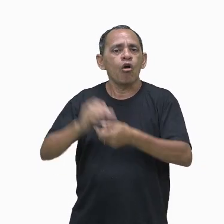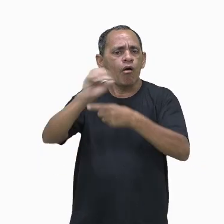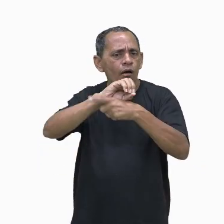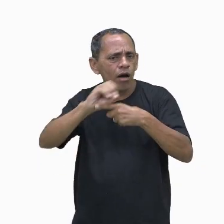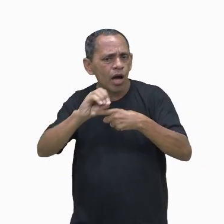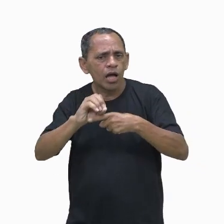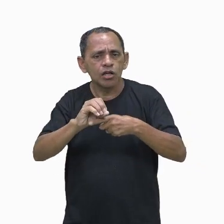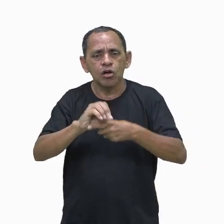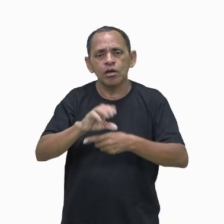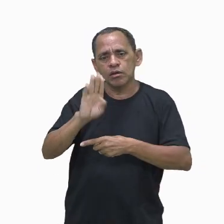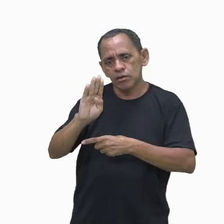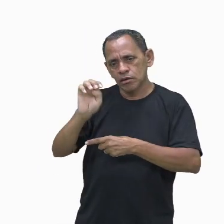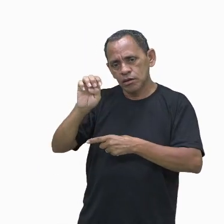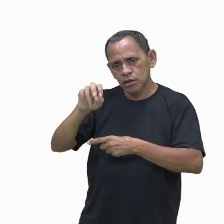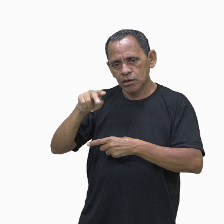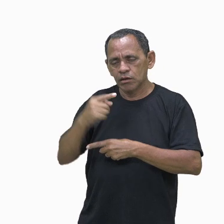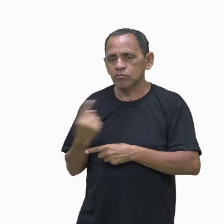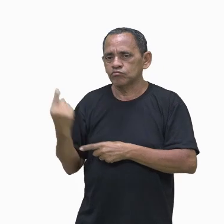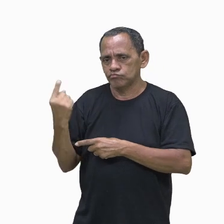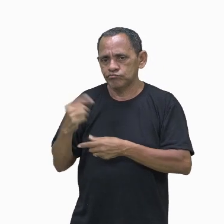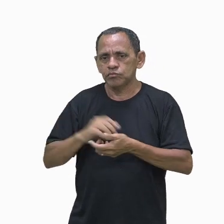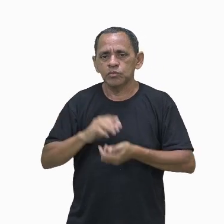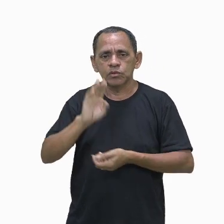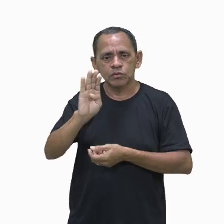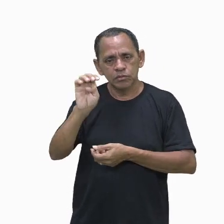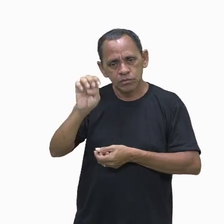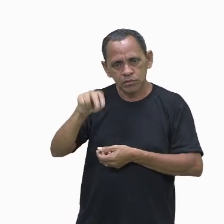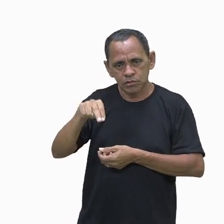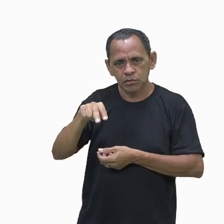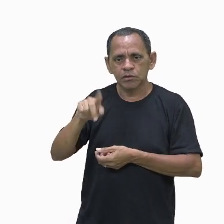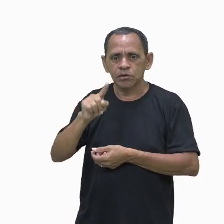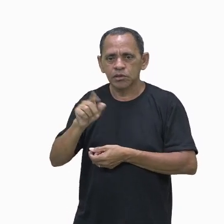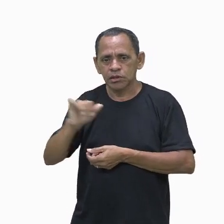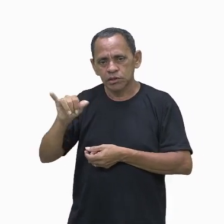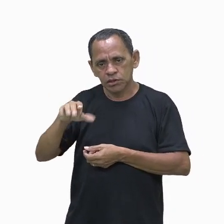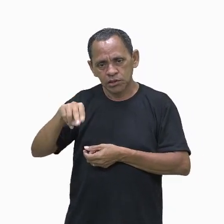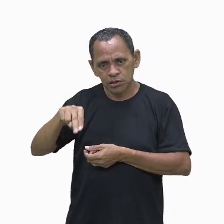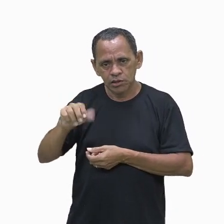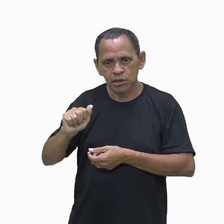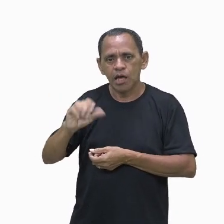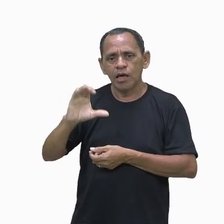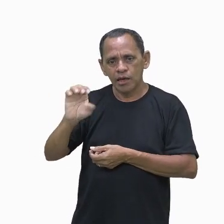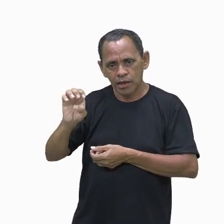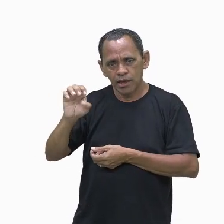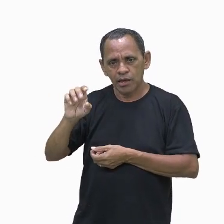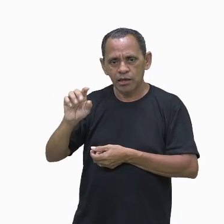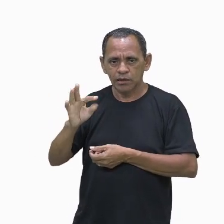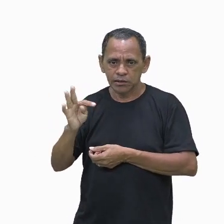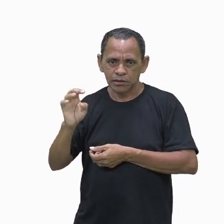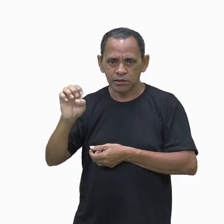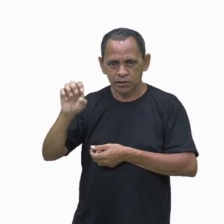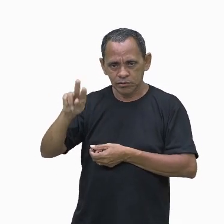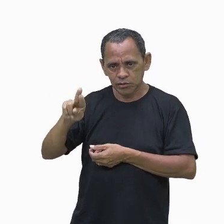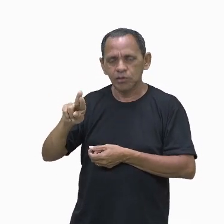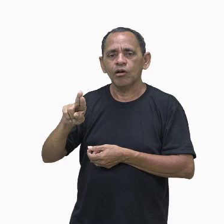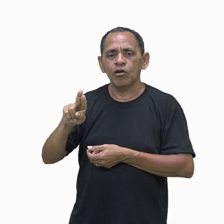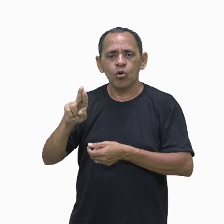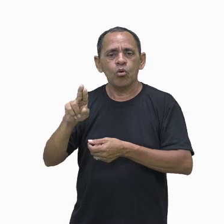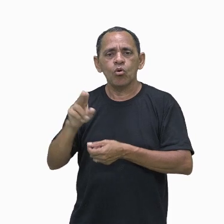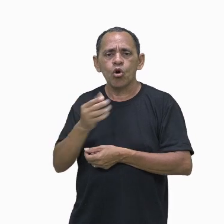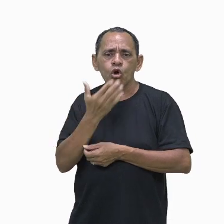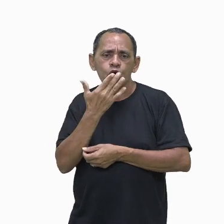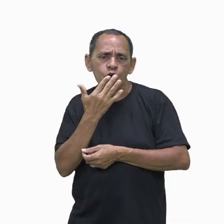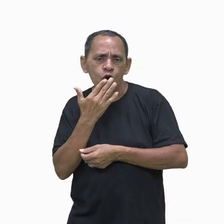éter, né? E apresentam, na sua maioria, uma característica física de coloração esbranquiçada ou